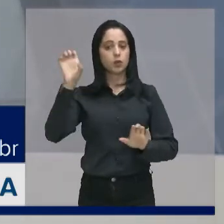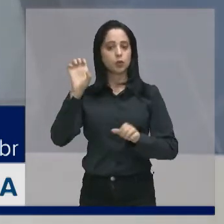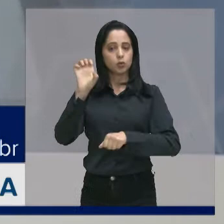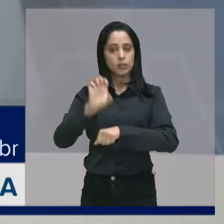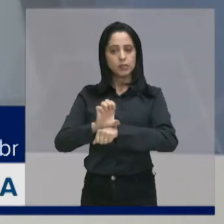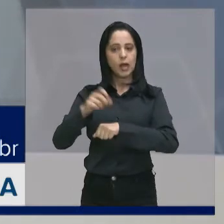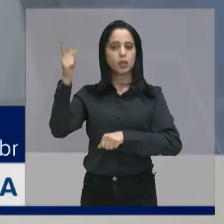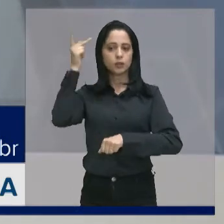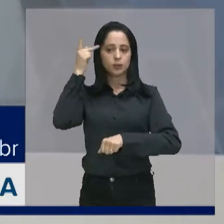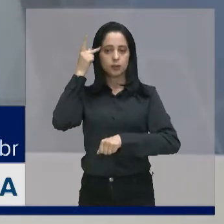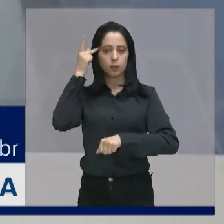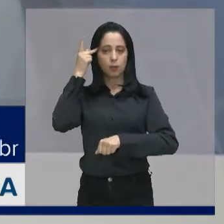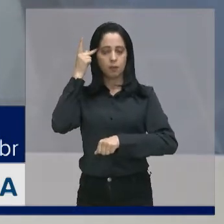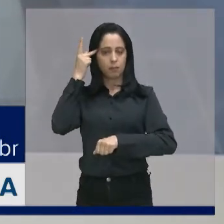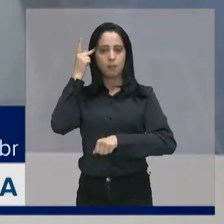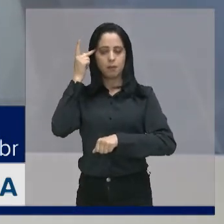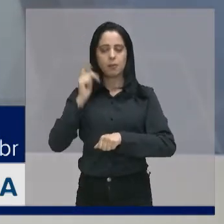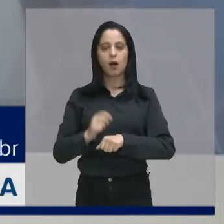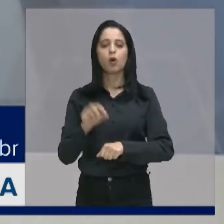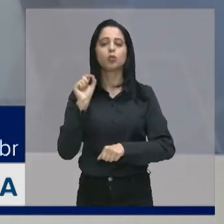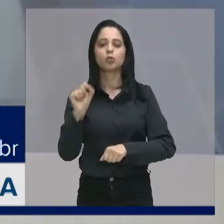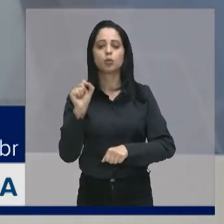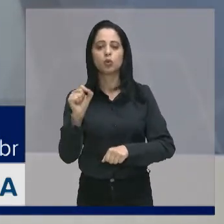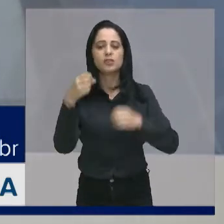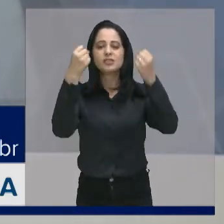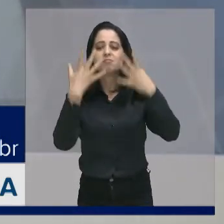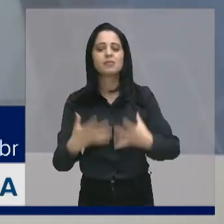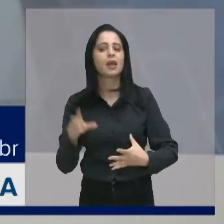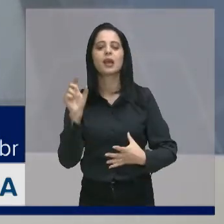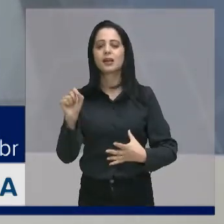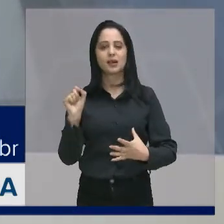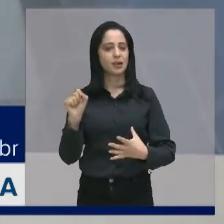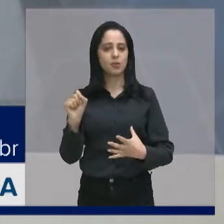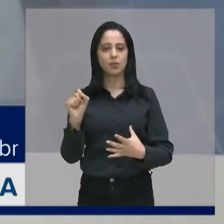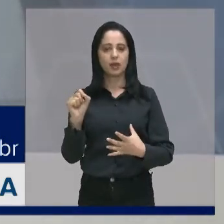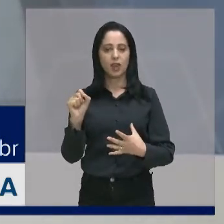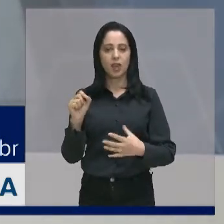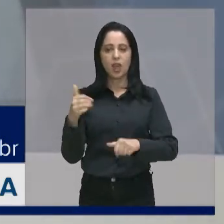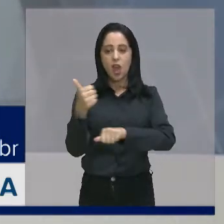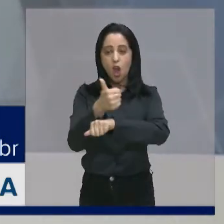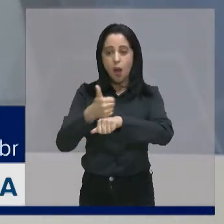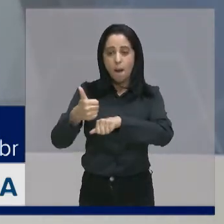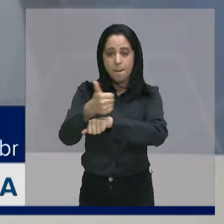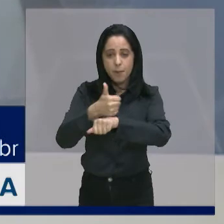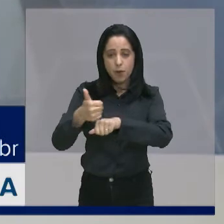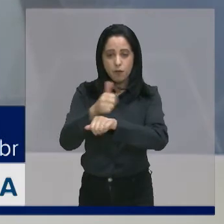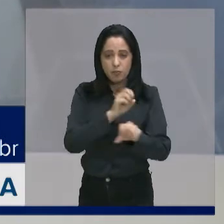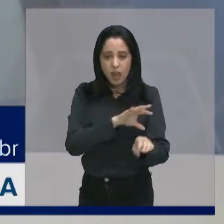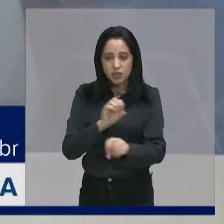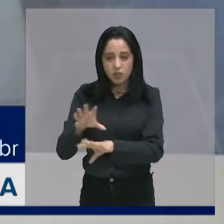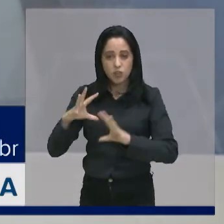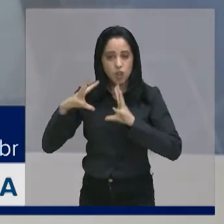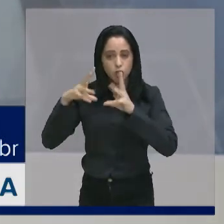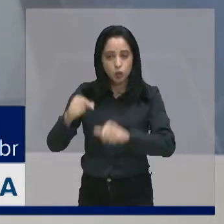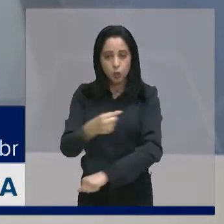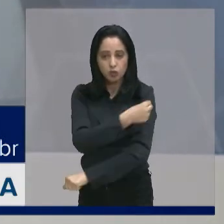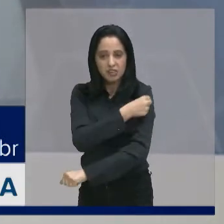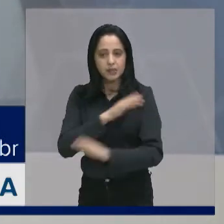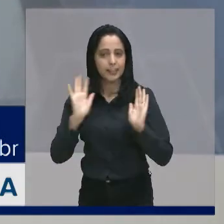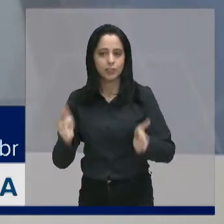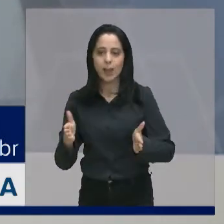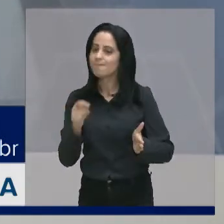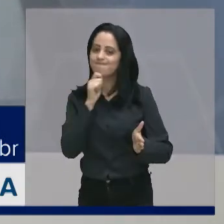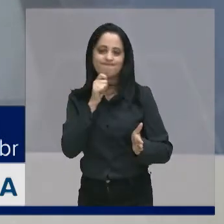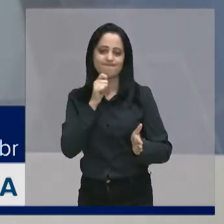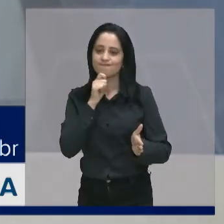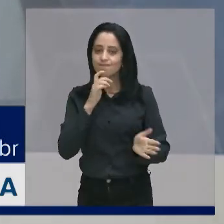foram vacinados, e o que já foge do plano, né, o que acontece no plano São Paulo, segundo o secretário Rocieli Soares,